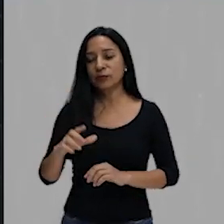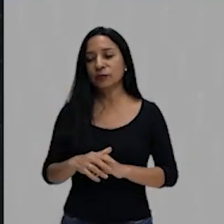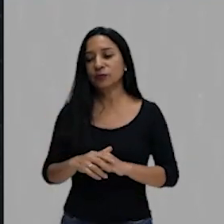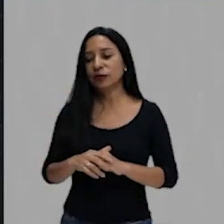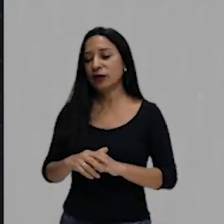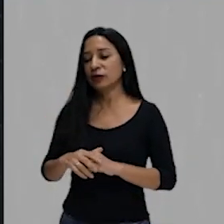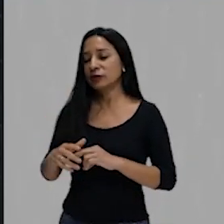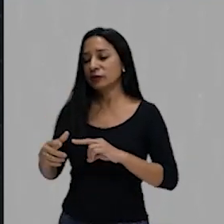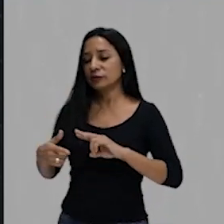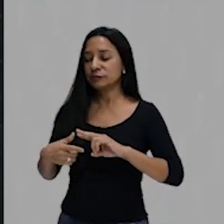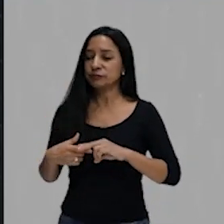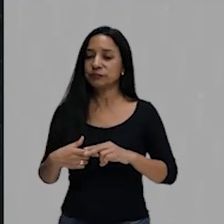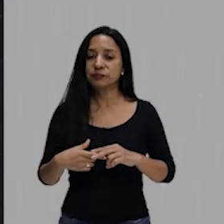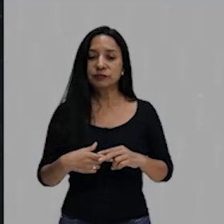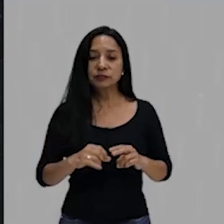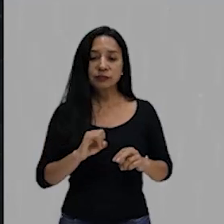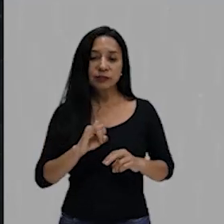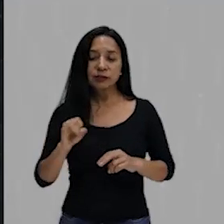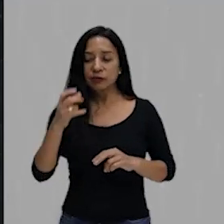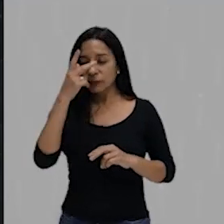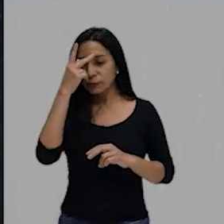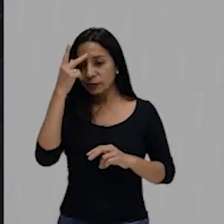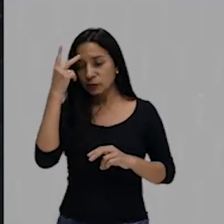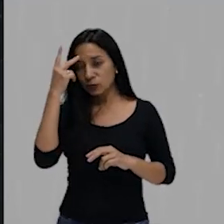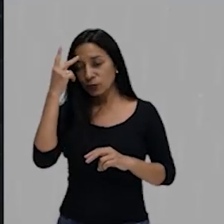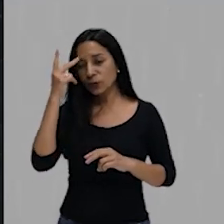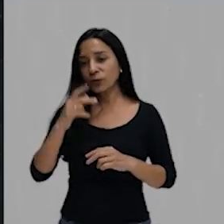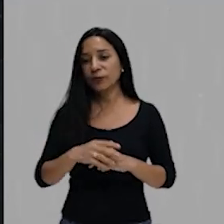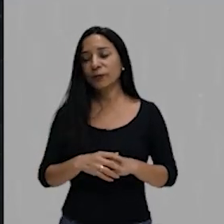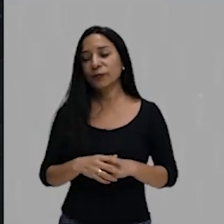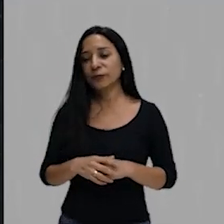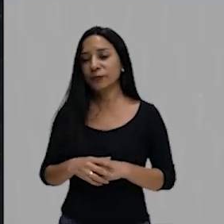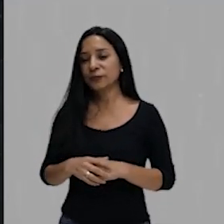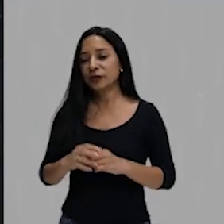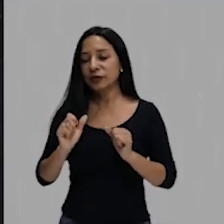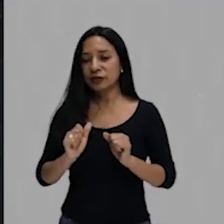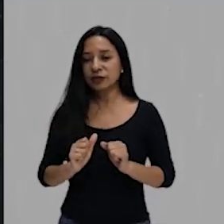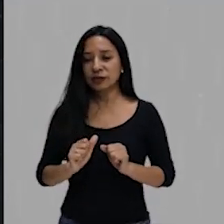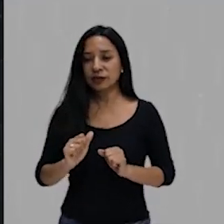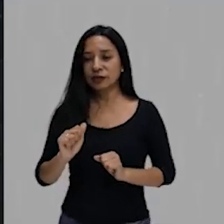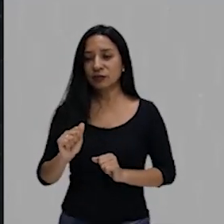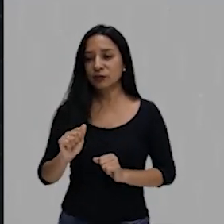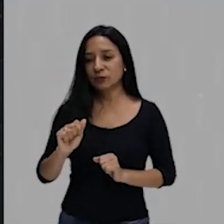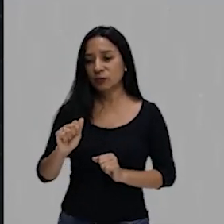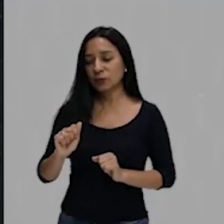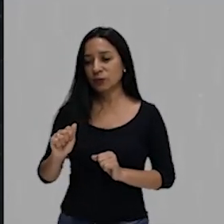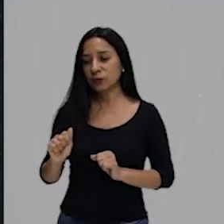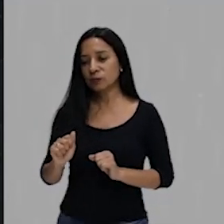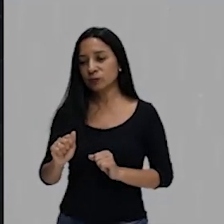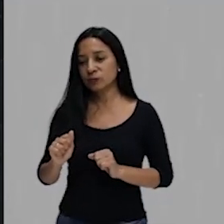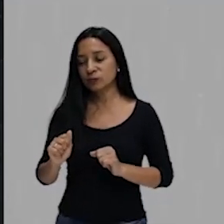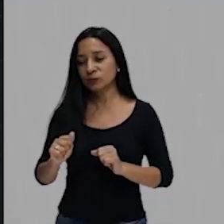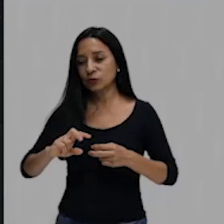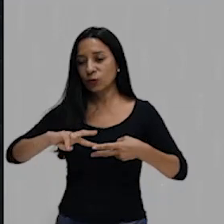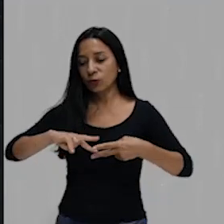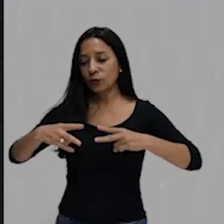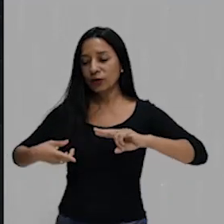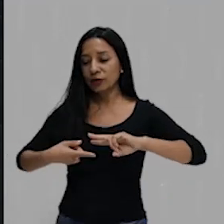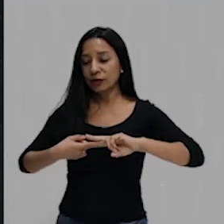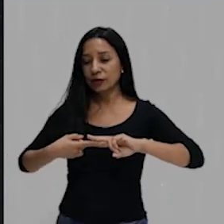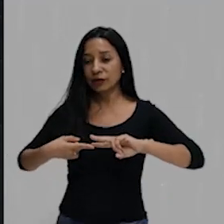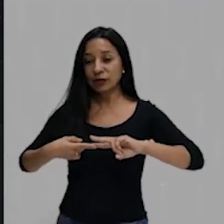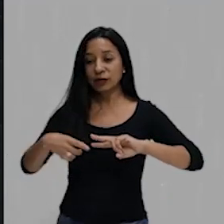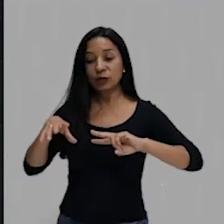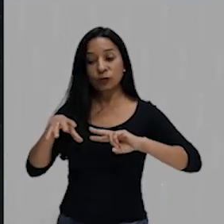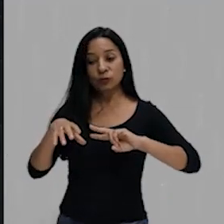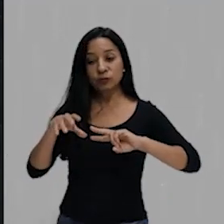recessividade, que se o indivíduo ele tiver pelo menos um alelo dominante, ele vai expressar a característica